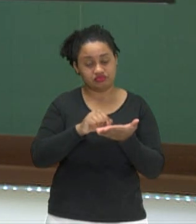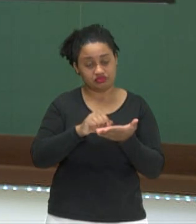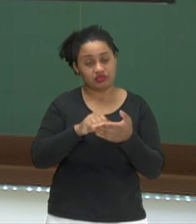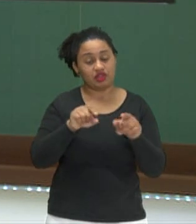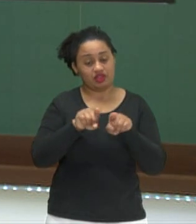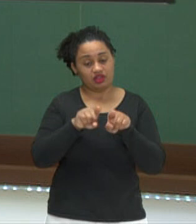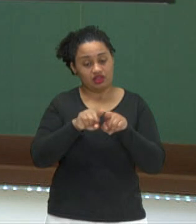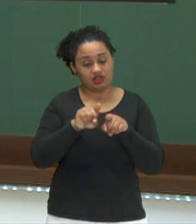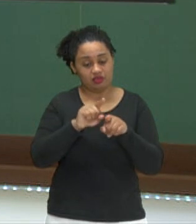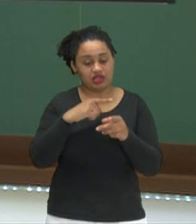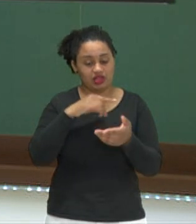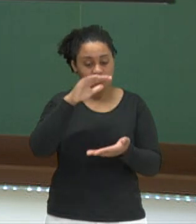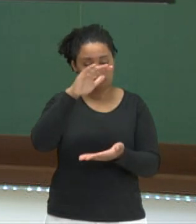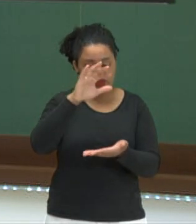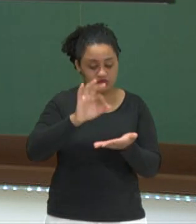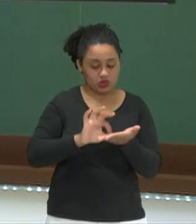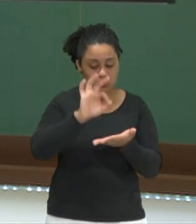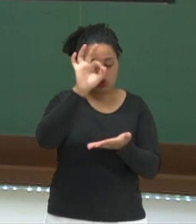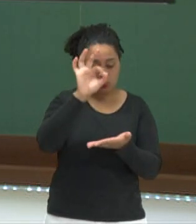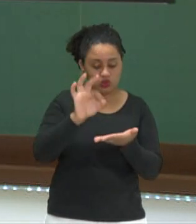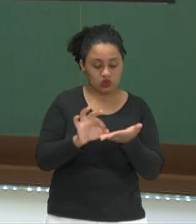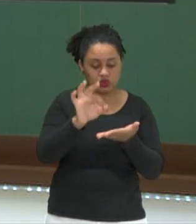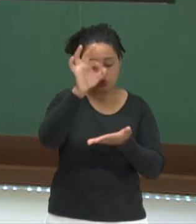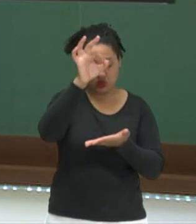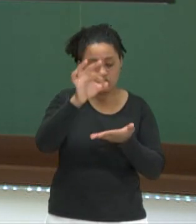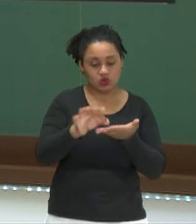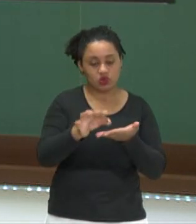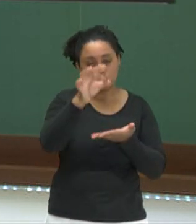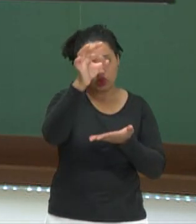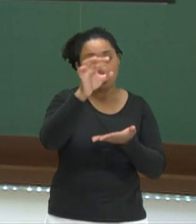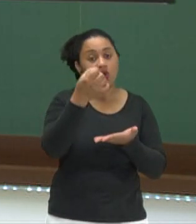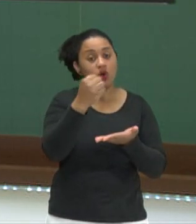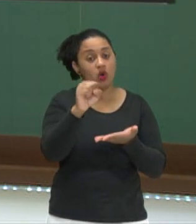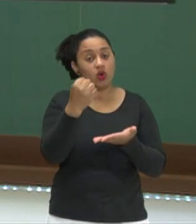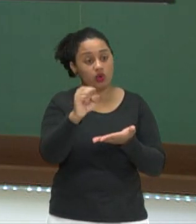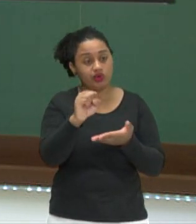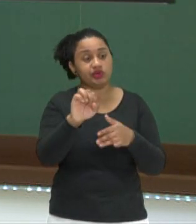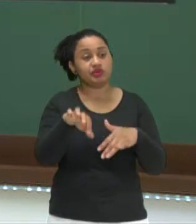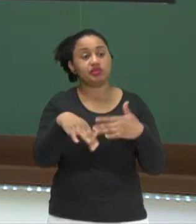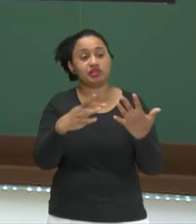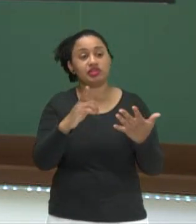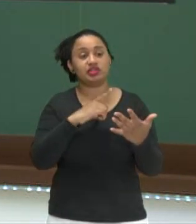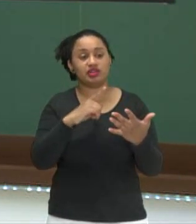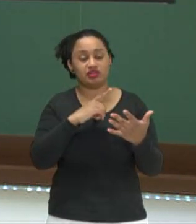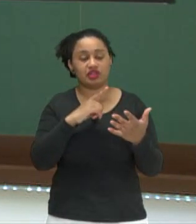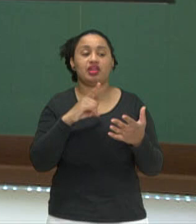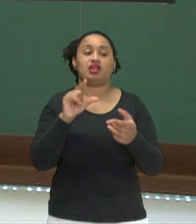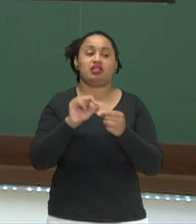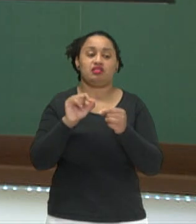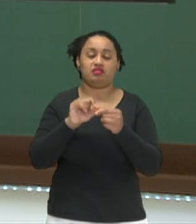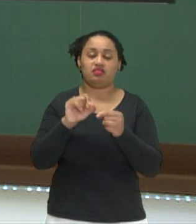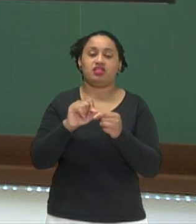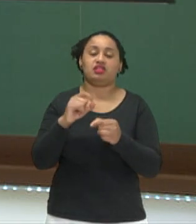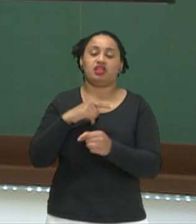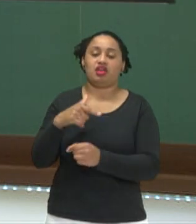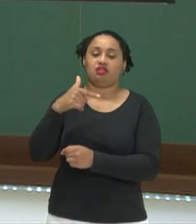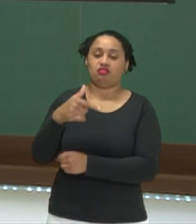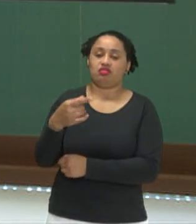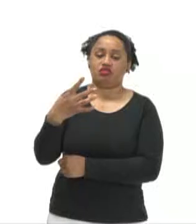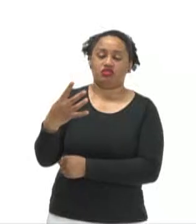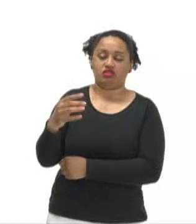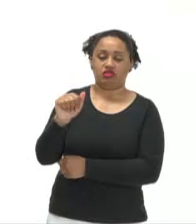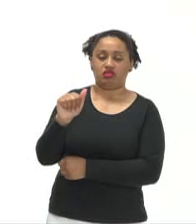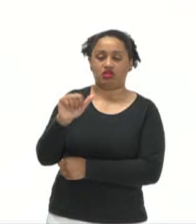bases. Temos ainda 8 arestas laterais, portanto, o prisma construído por Suzana vai ter